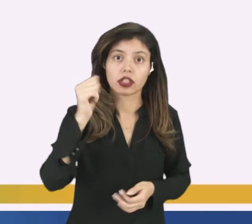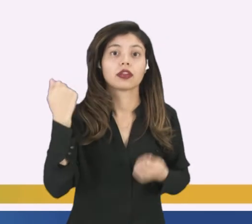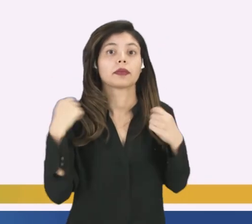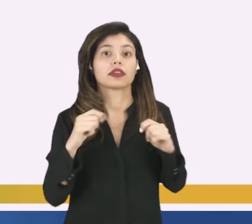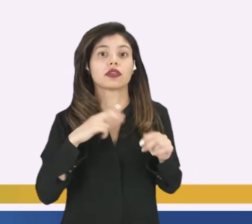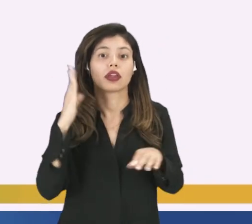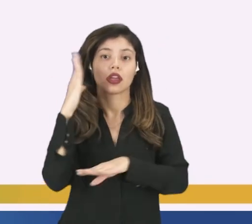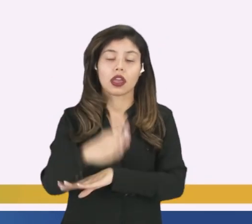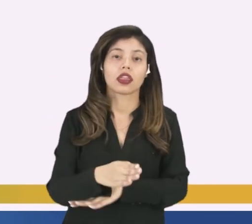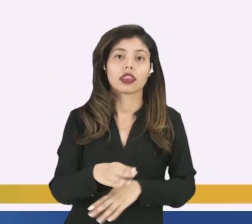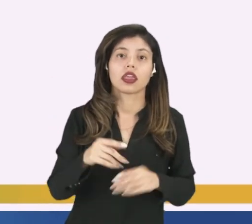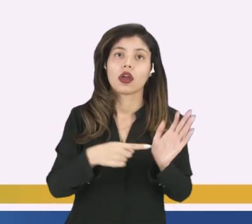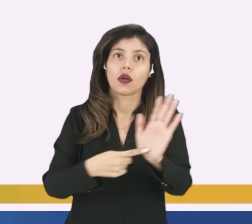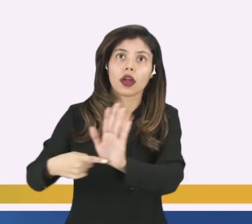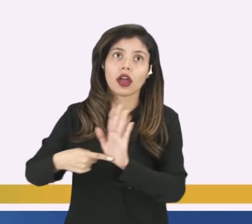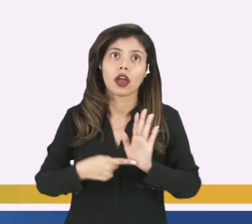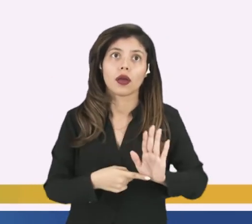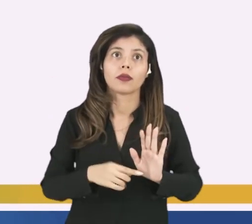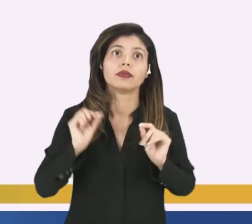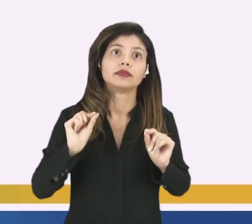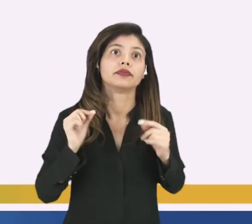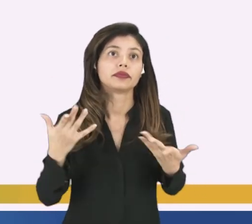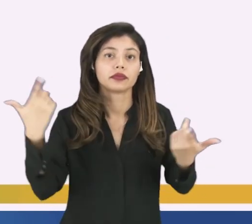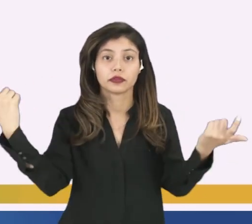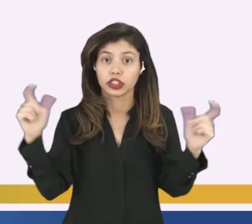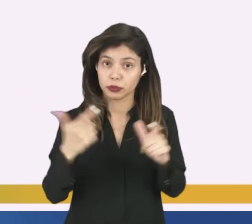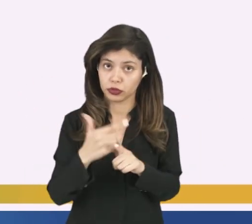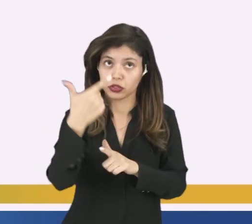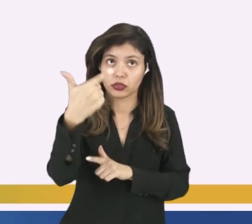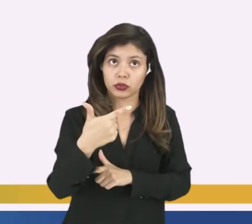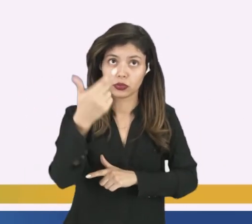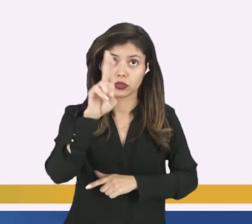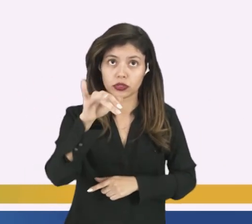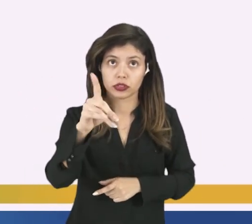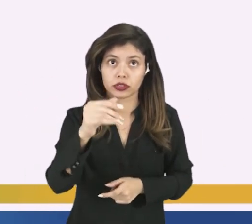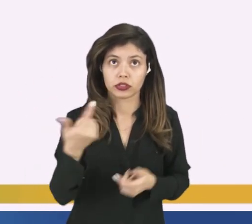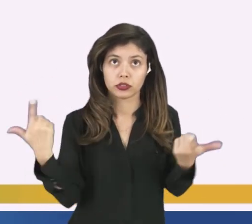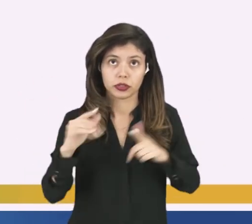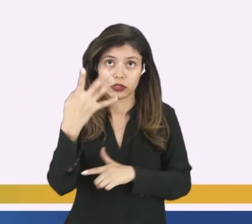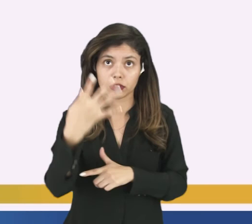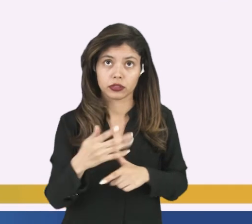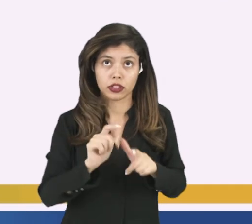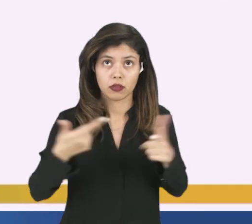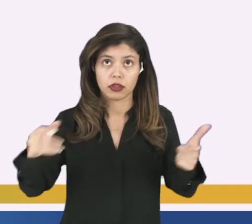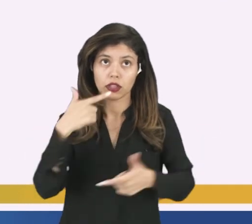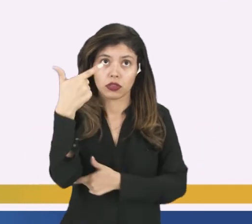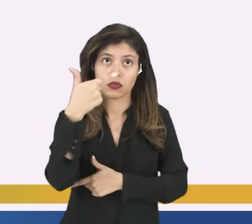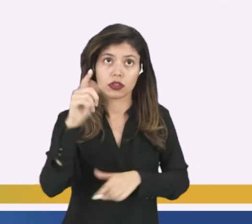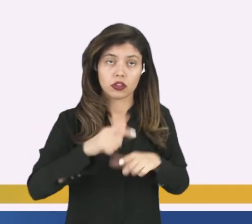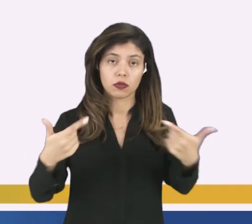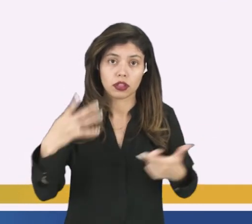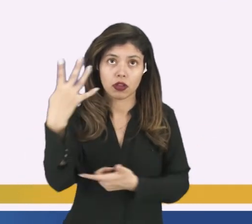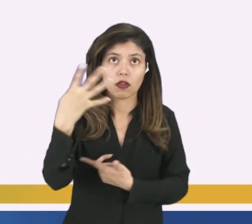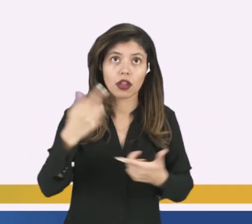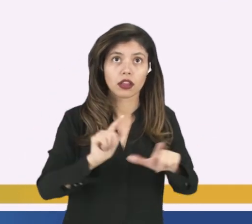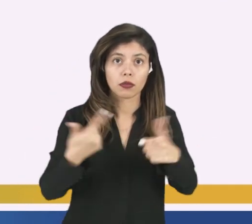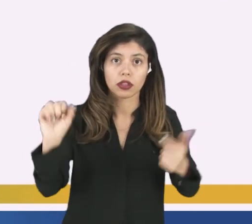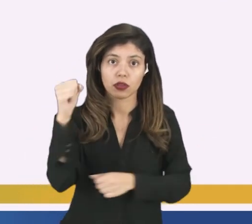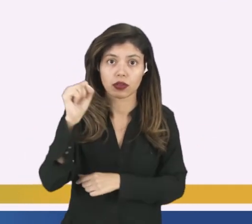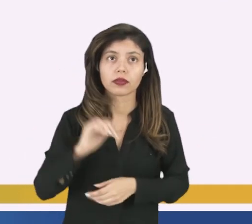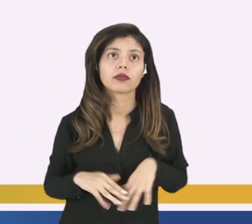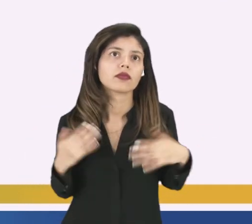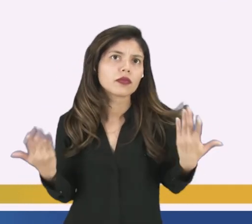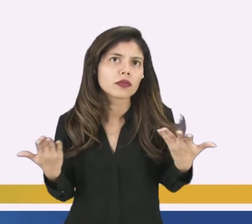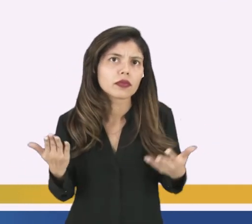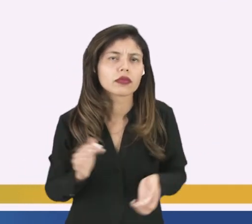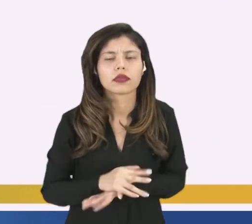coeficiente angular da reta terá que apresentar a trajetória B, deverá diminuir em 2 unidades, diminuir em 4, aumentar em 2, ou aumentar em 4,